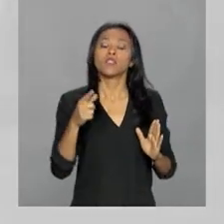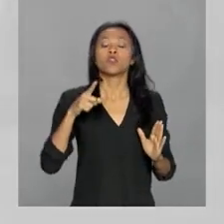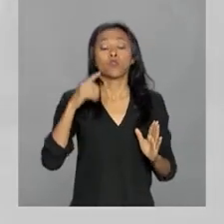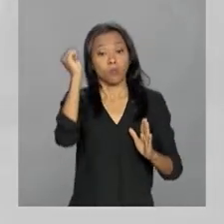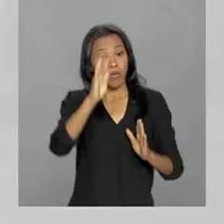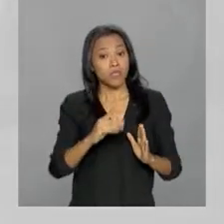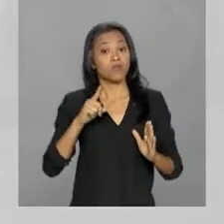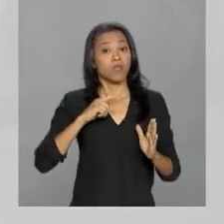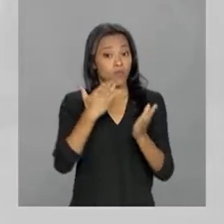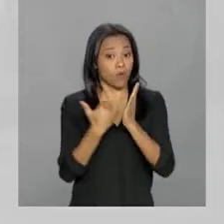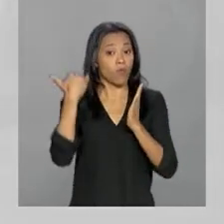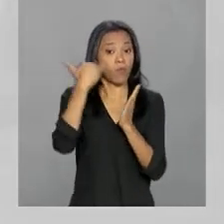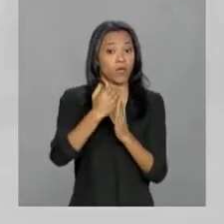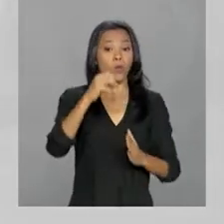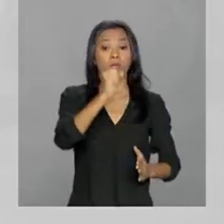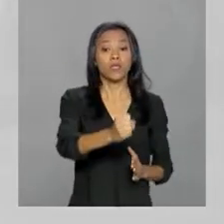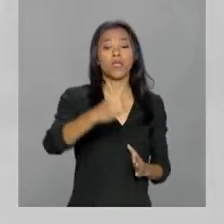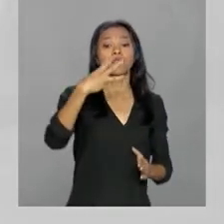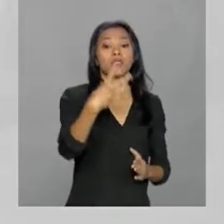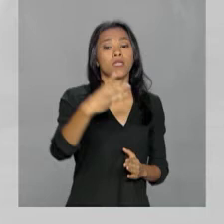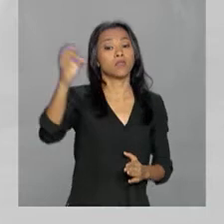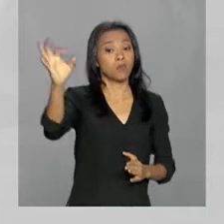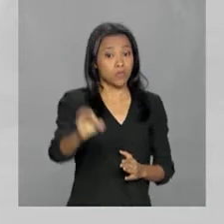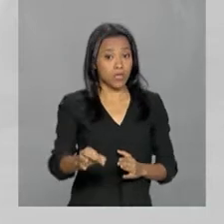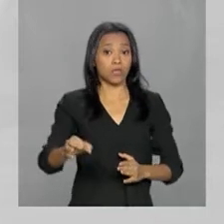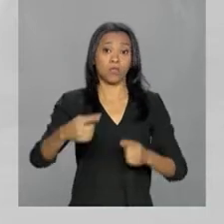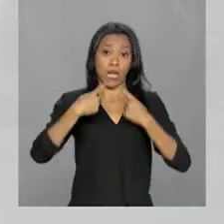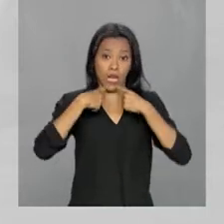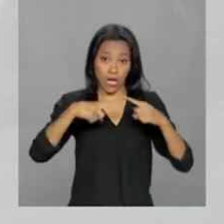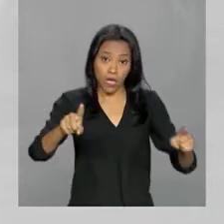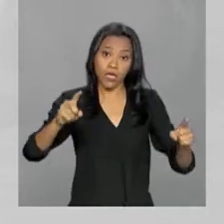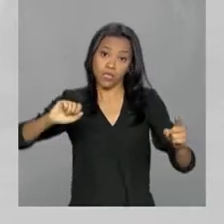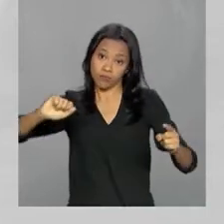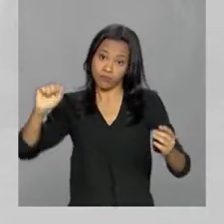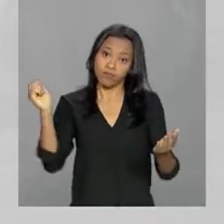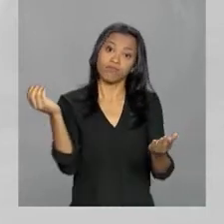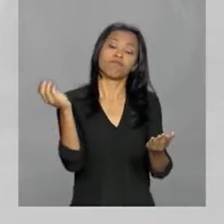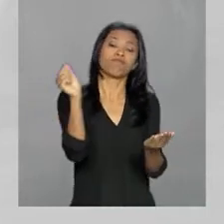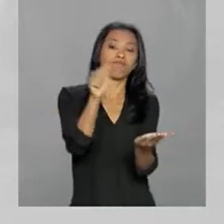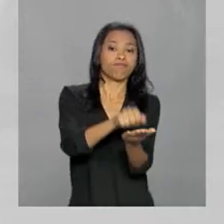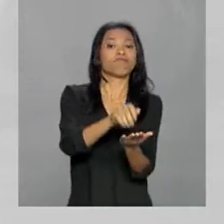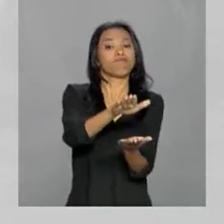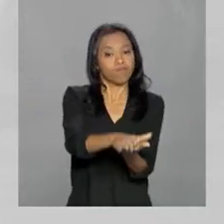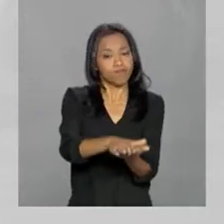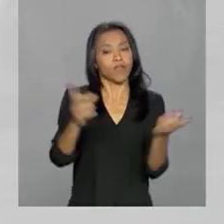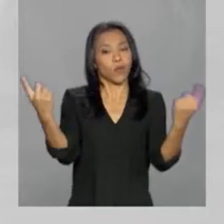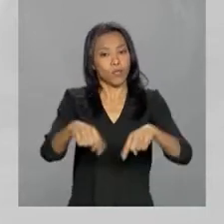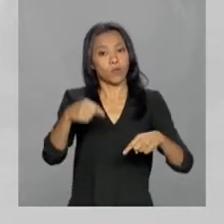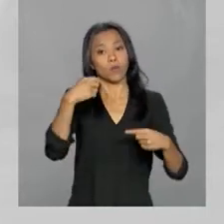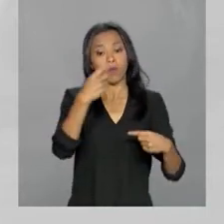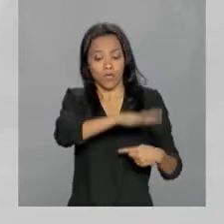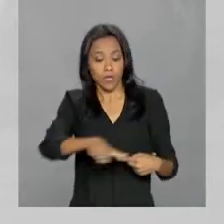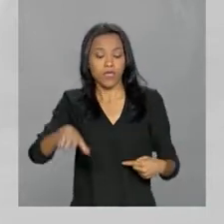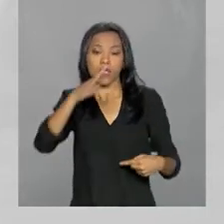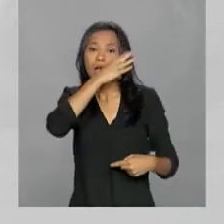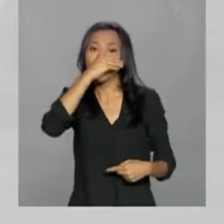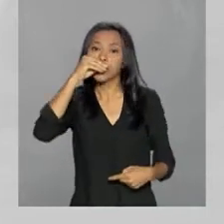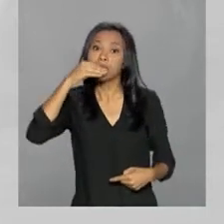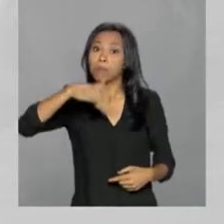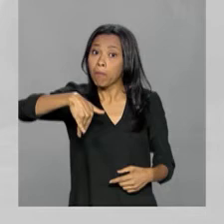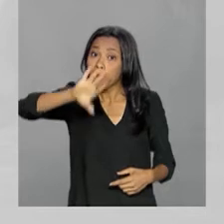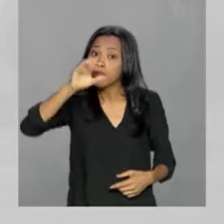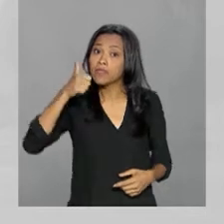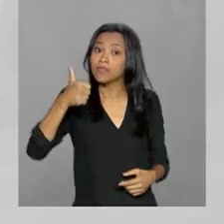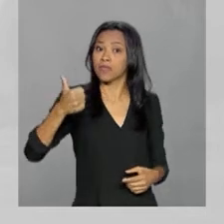83% nas notificações gerais de violências sexuais contra crianças e adolescentes. Foram mais de